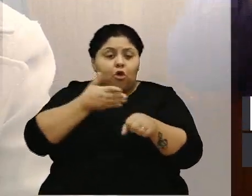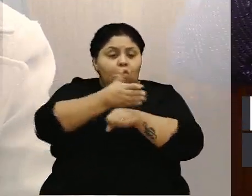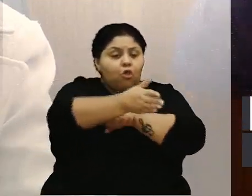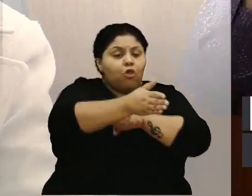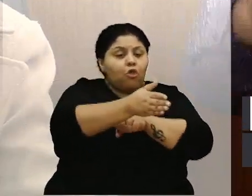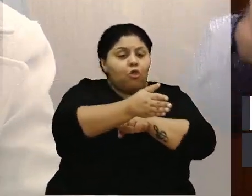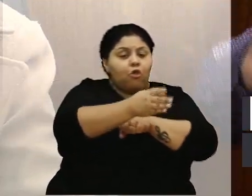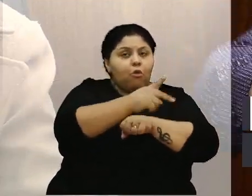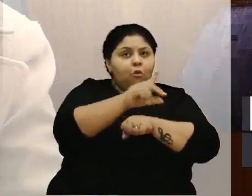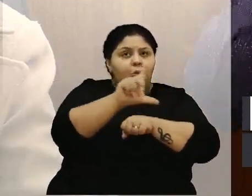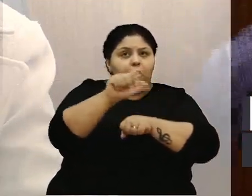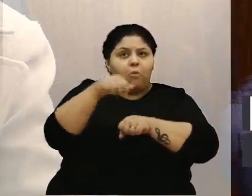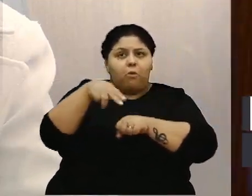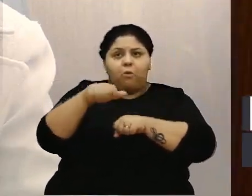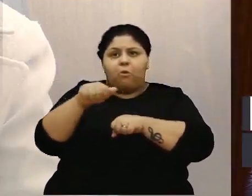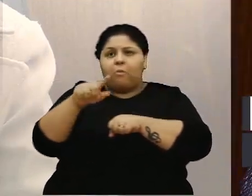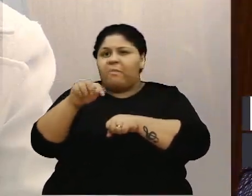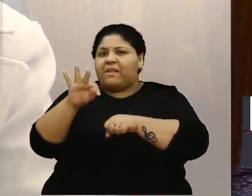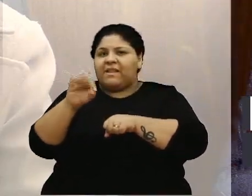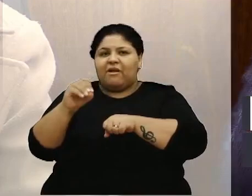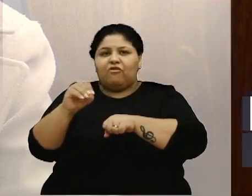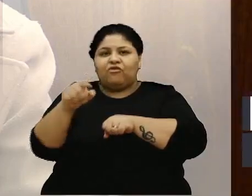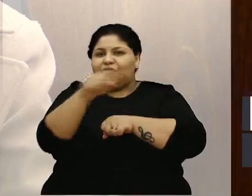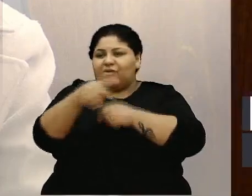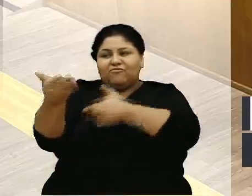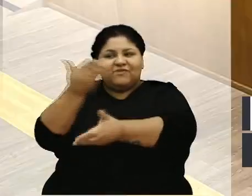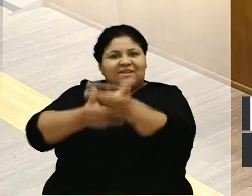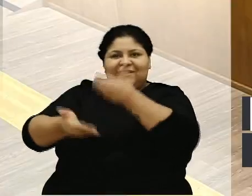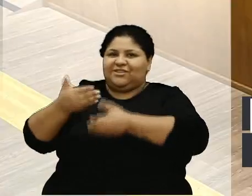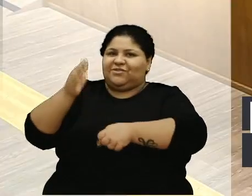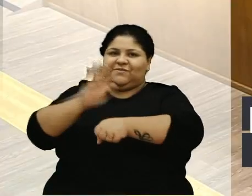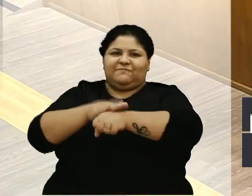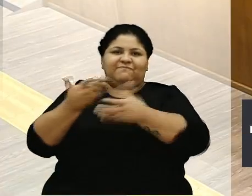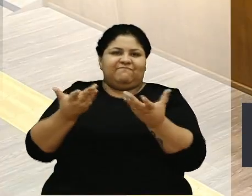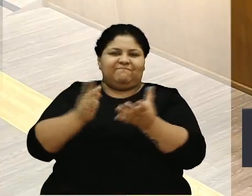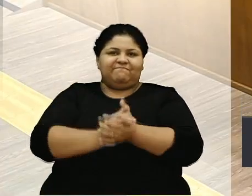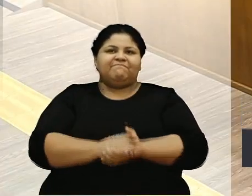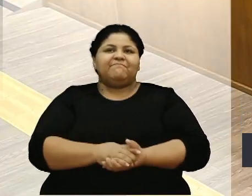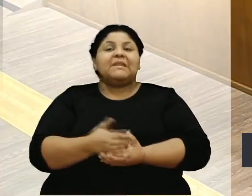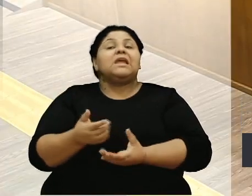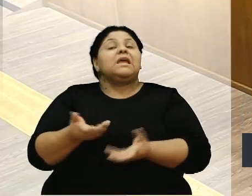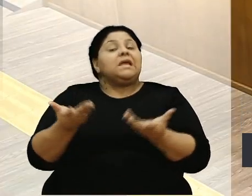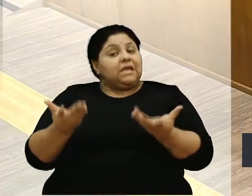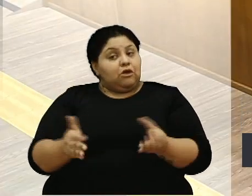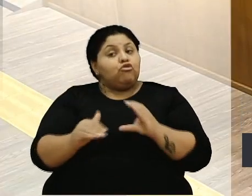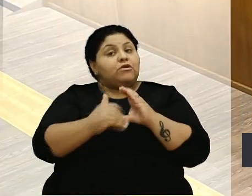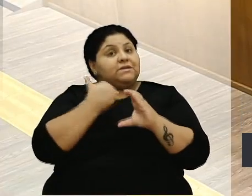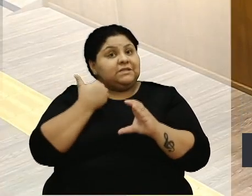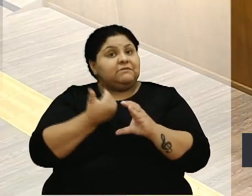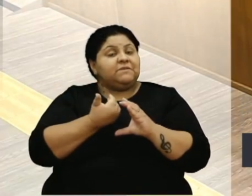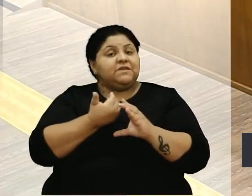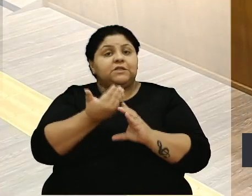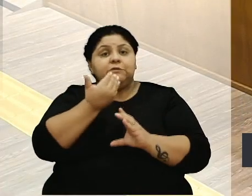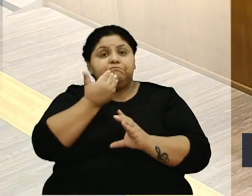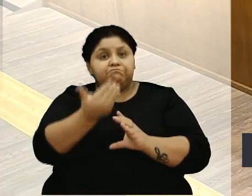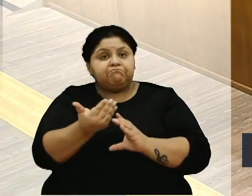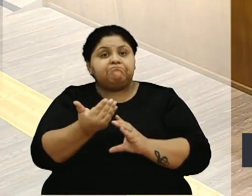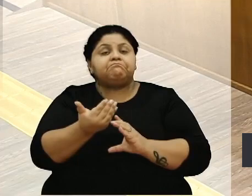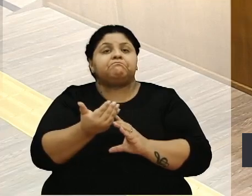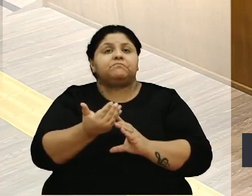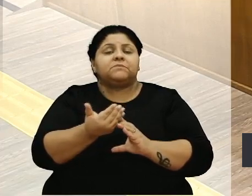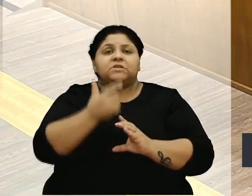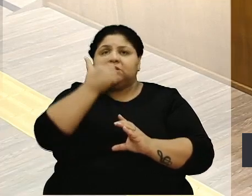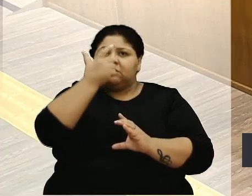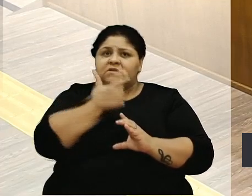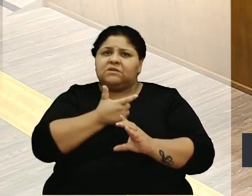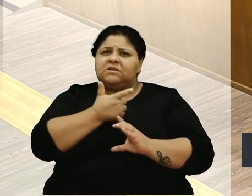Planalto, estamos desassistidos nesse momento. Obrigado, vereador. Pois é, eu recebi várias cobranças aí para aproveitar essa oportunidade e parece que faz